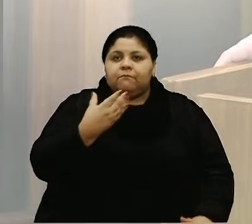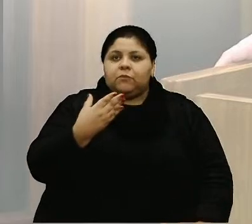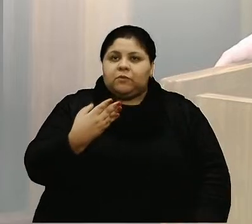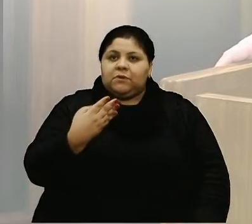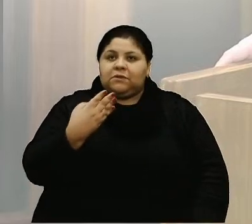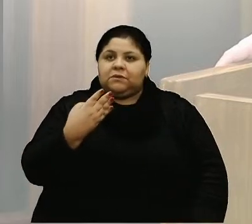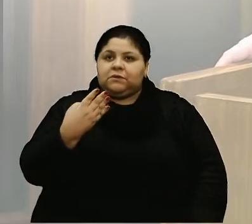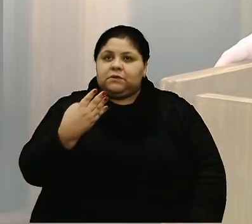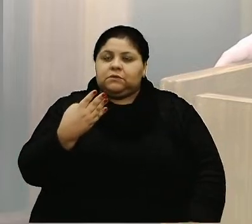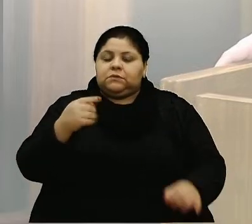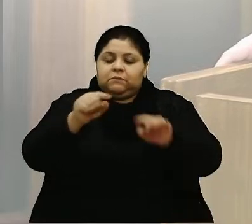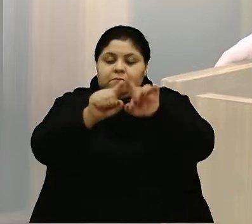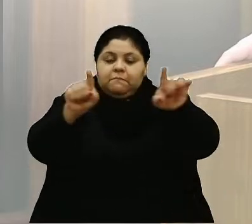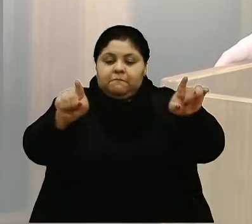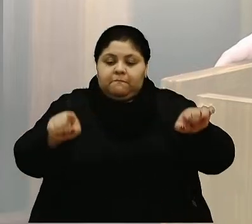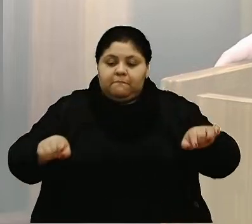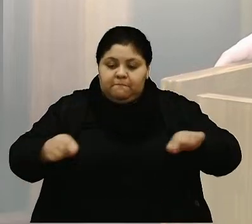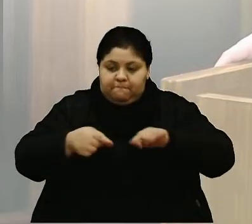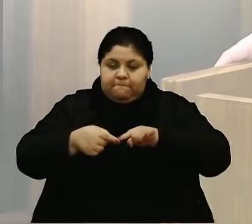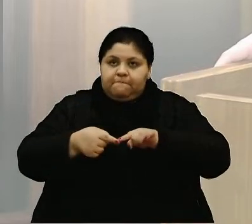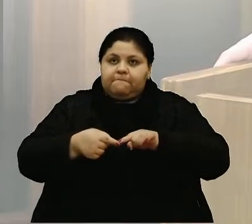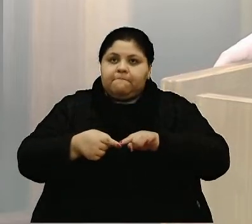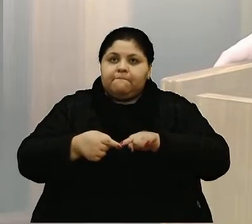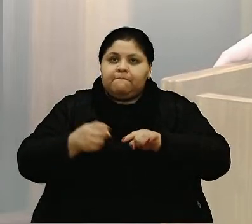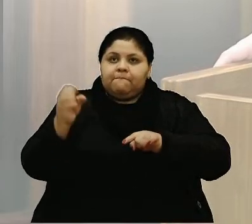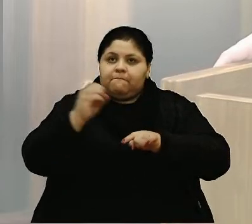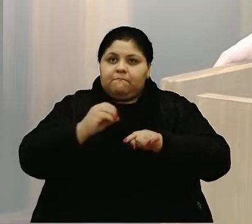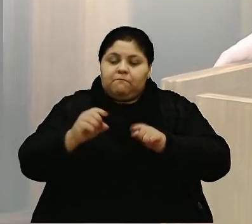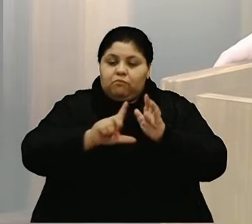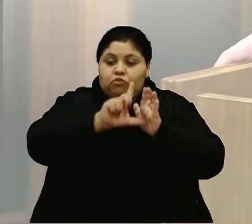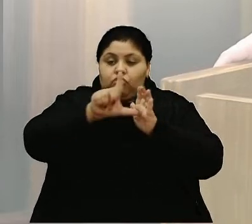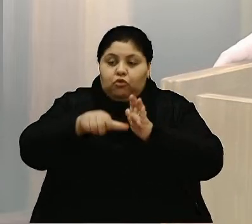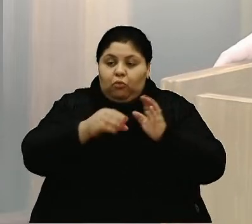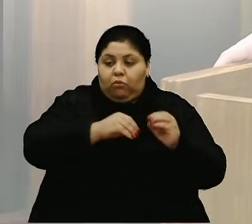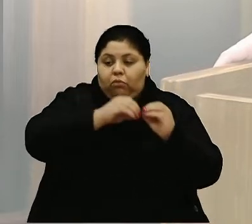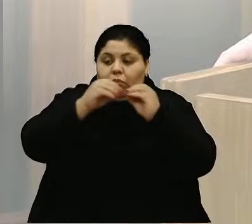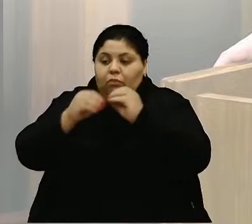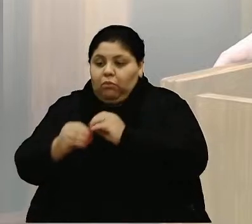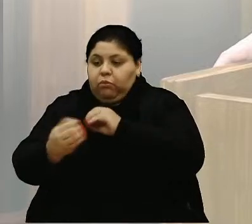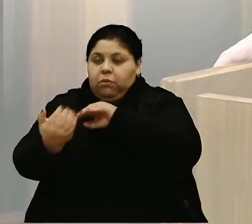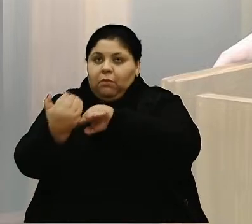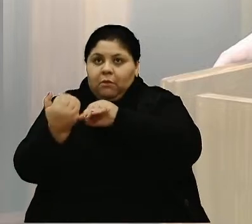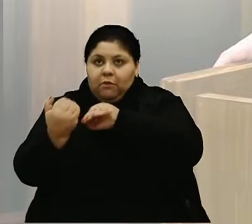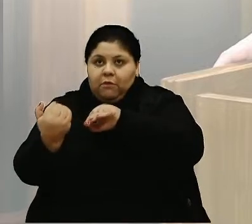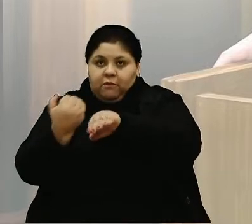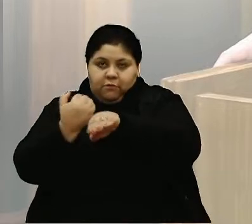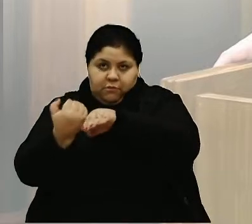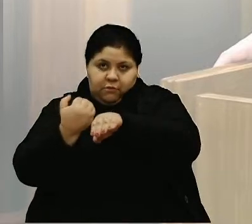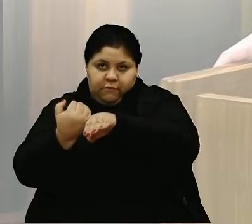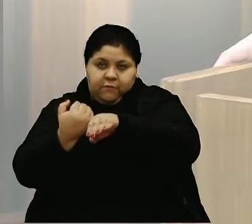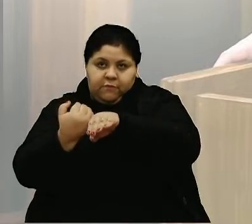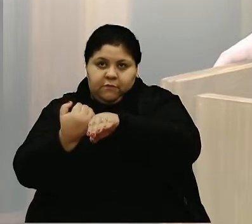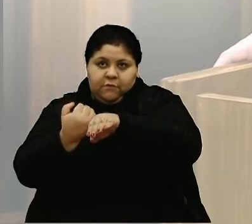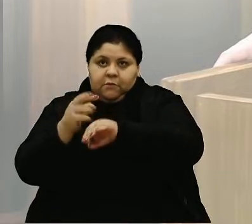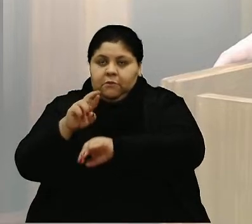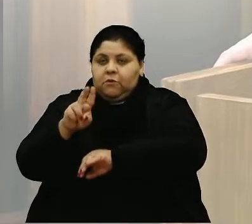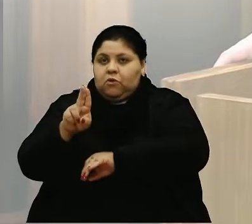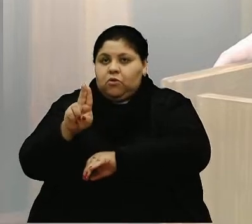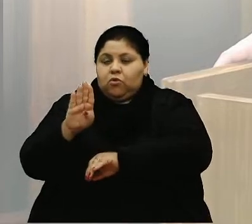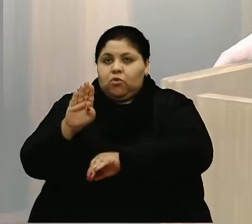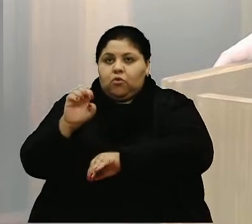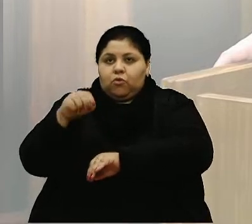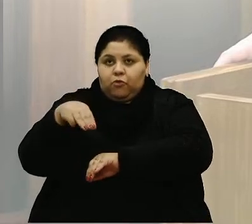Em outubro de 2009, ocorreu a mudança para a nova sede, na Avenida Rubem Bento Alves, 680, bairro Sagrada